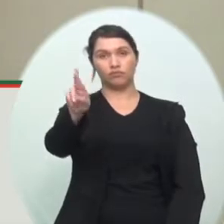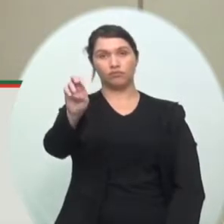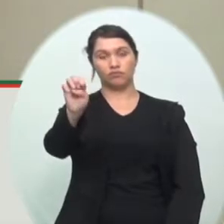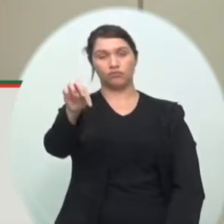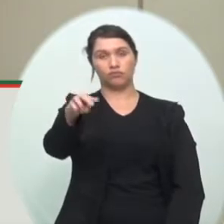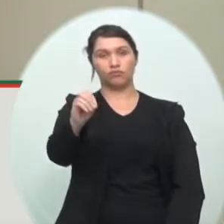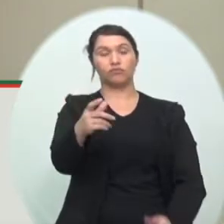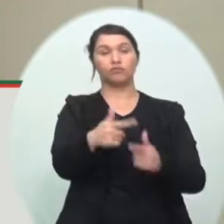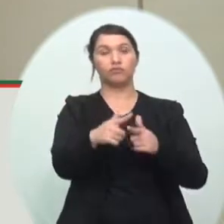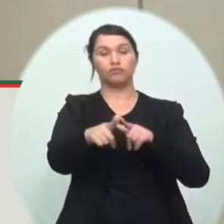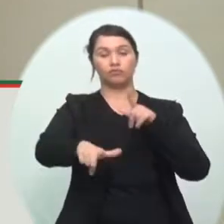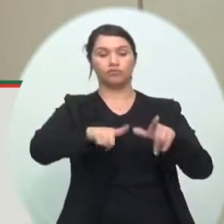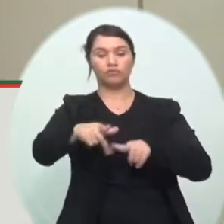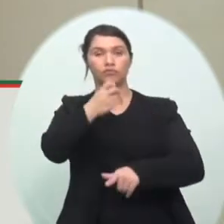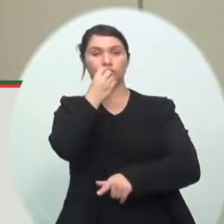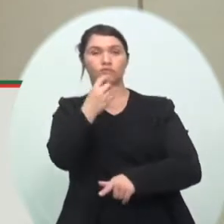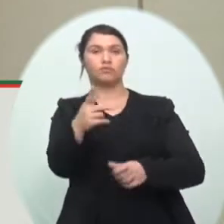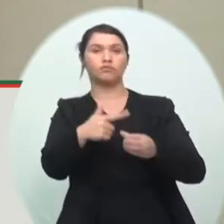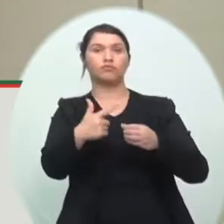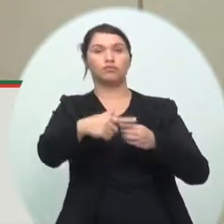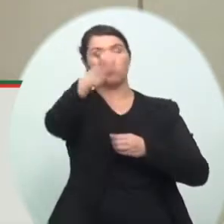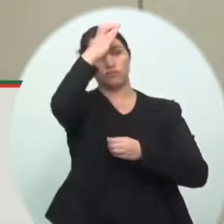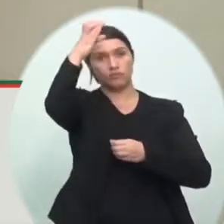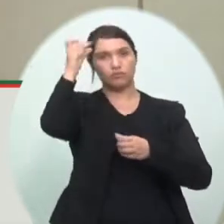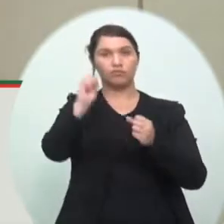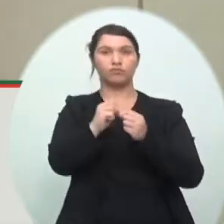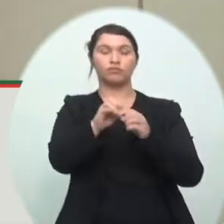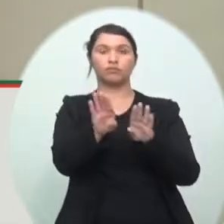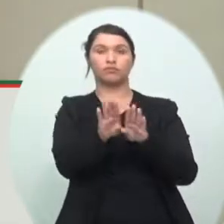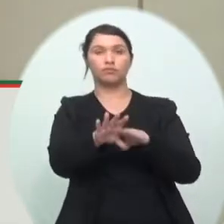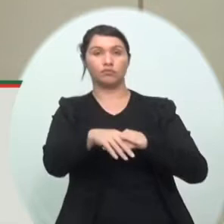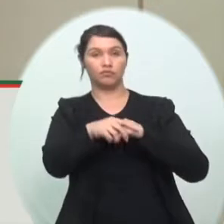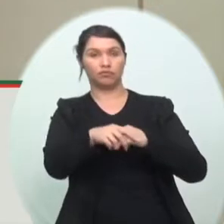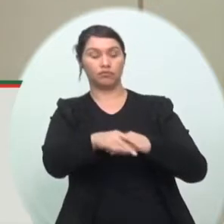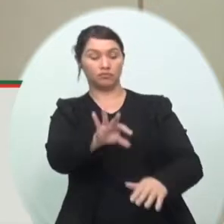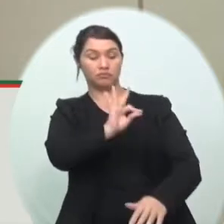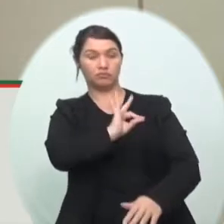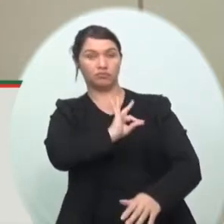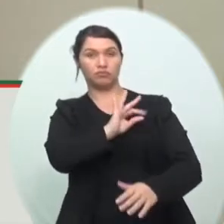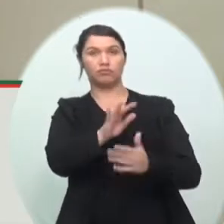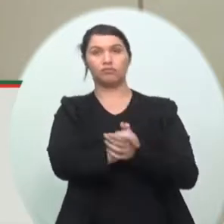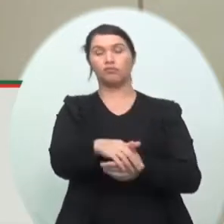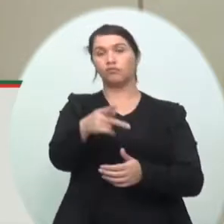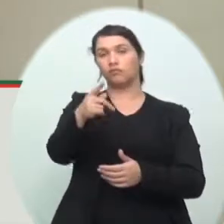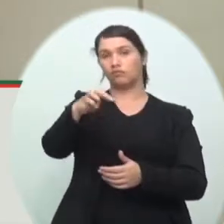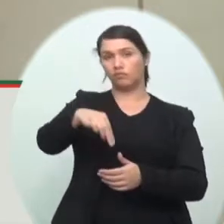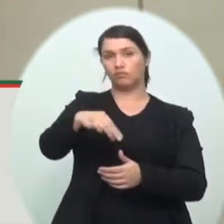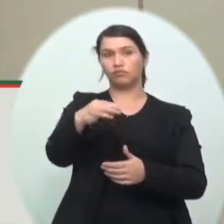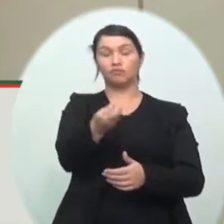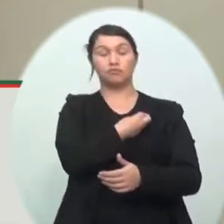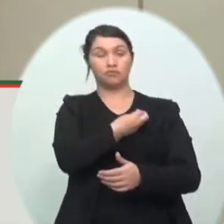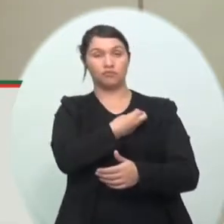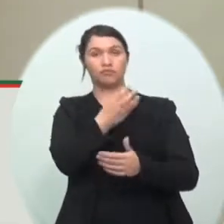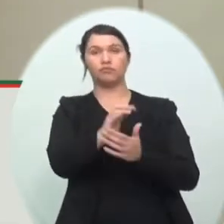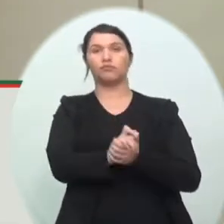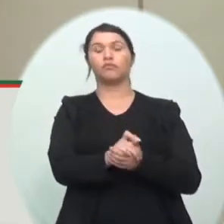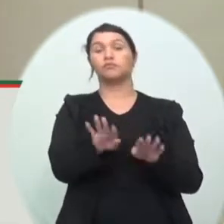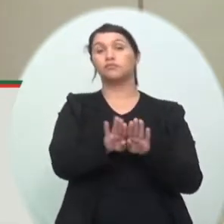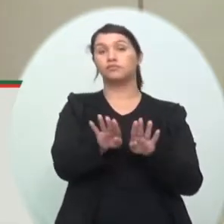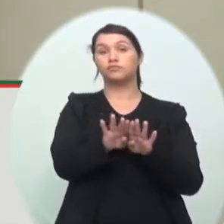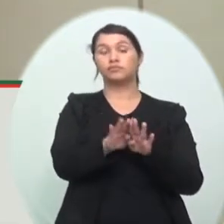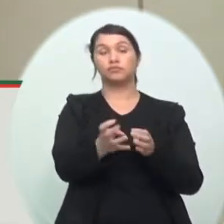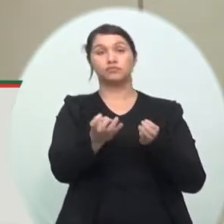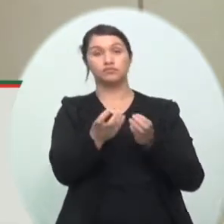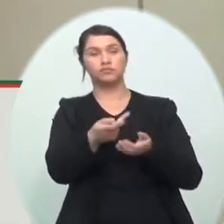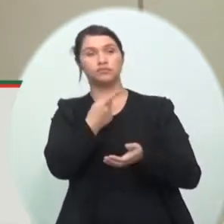nossa cidade. Cumprimentar todos os policiais militares aqui presentes e dizer que fico